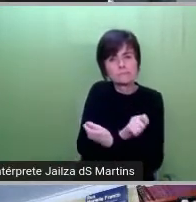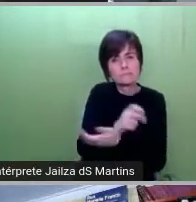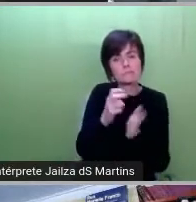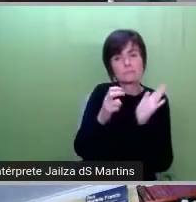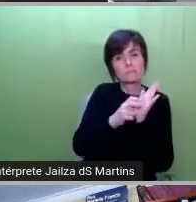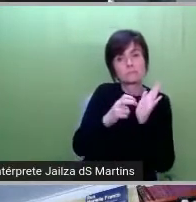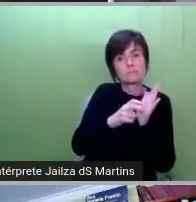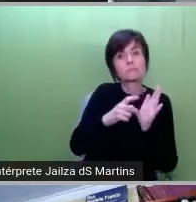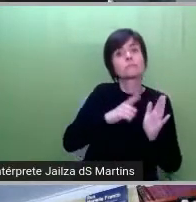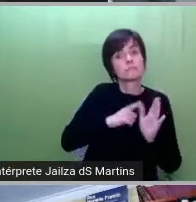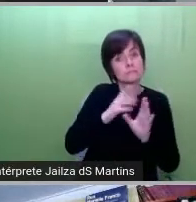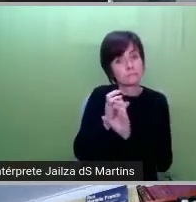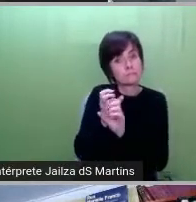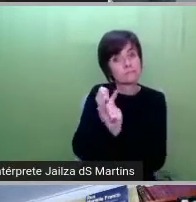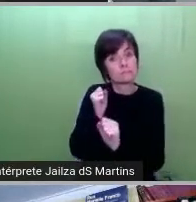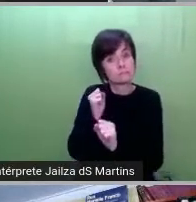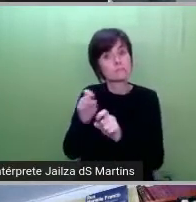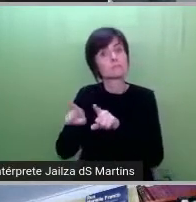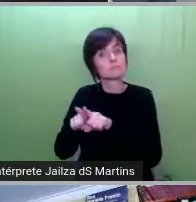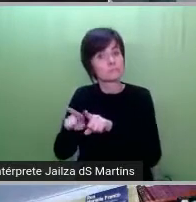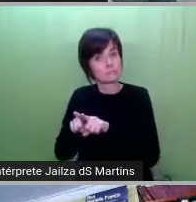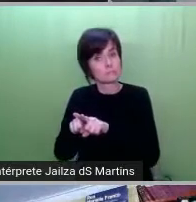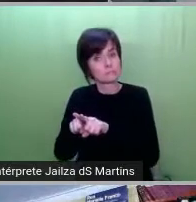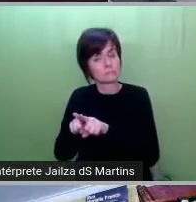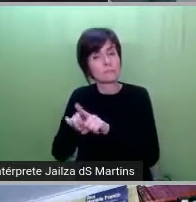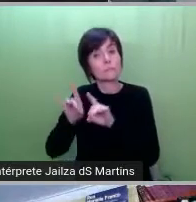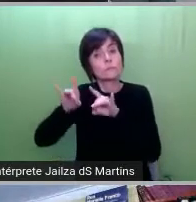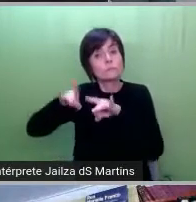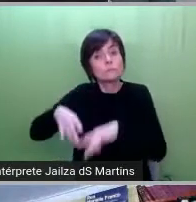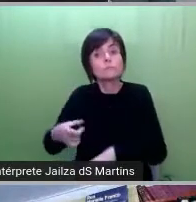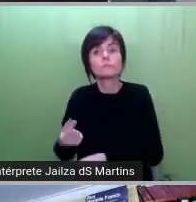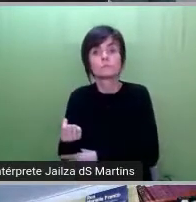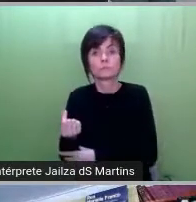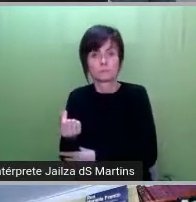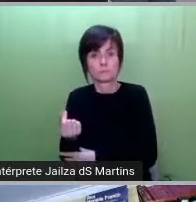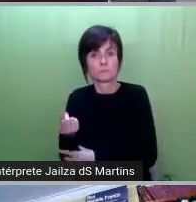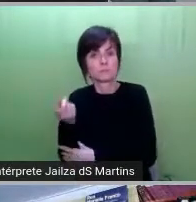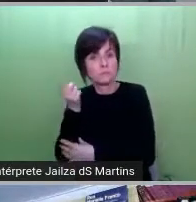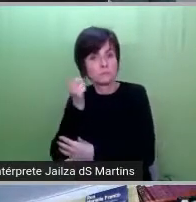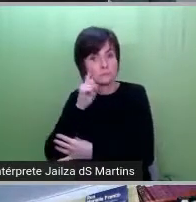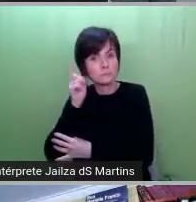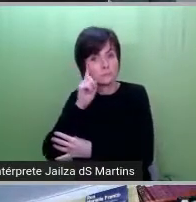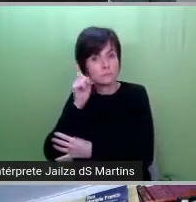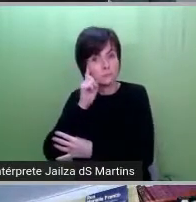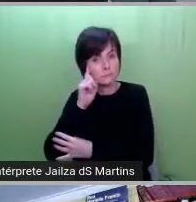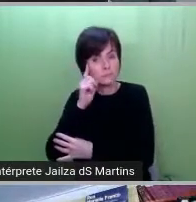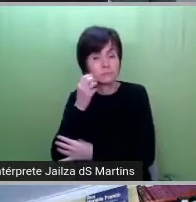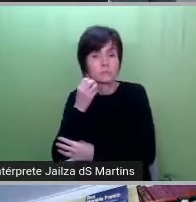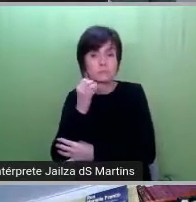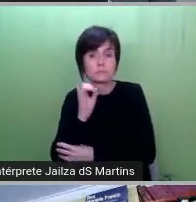um saldo. E todos os dias, aí, segundo